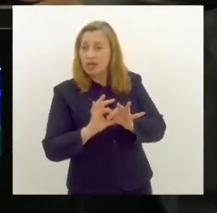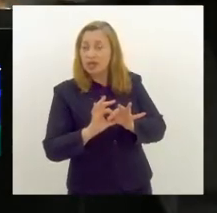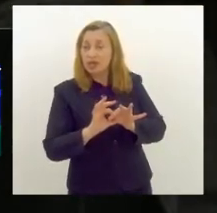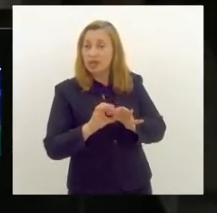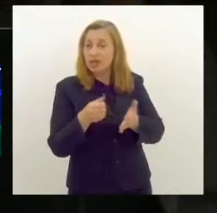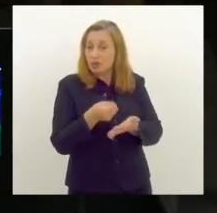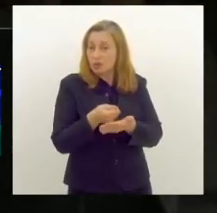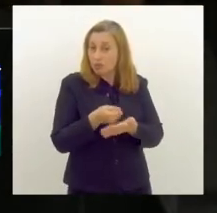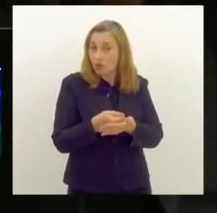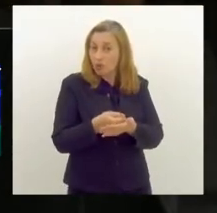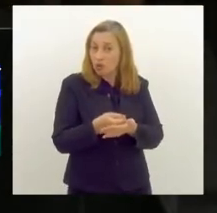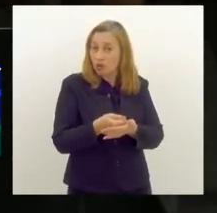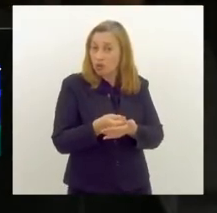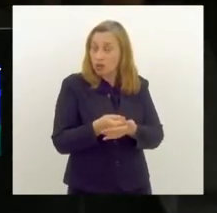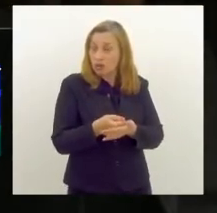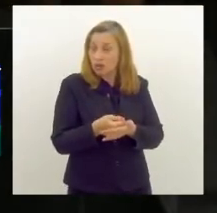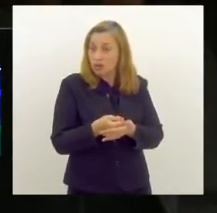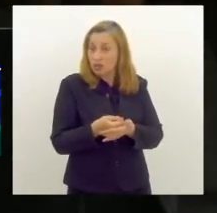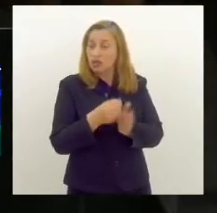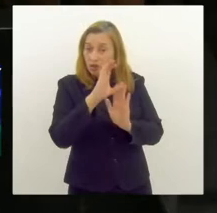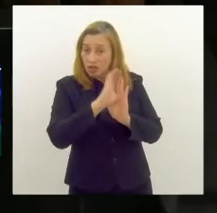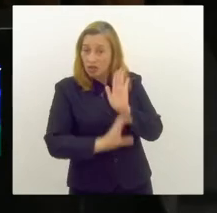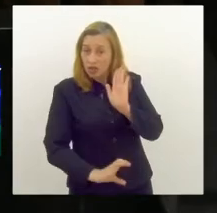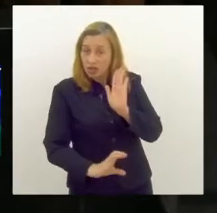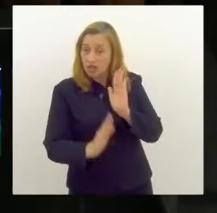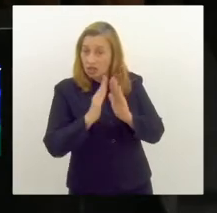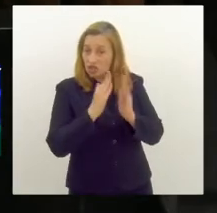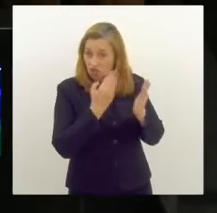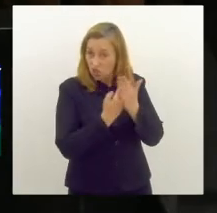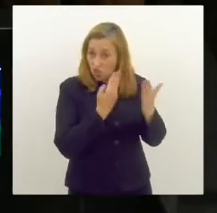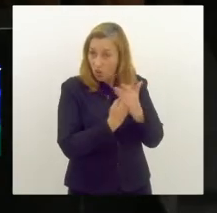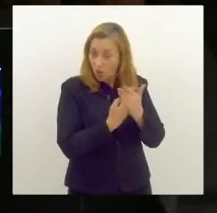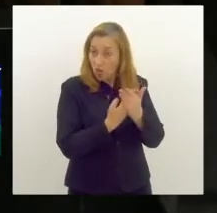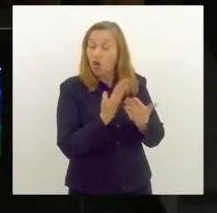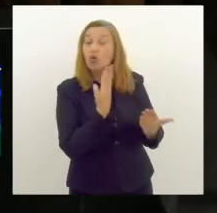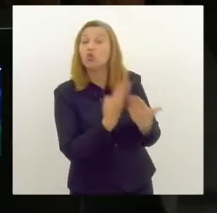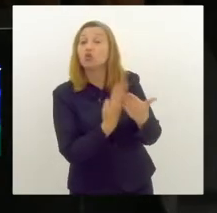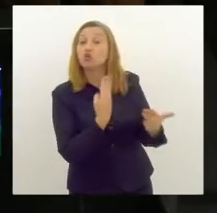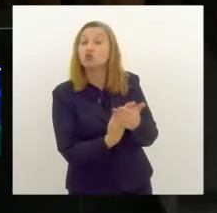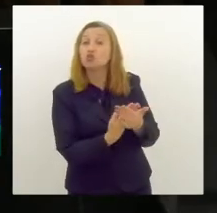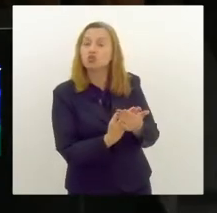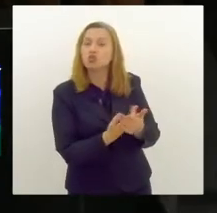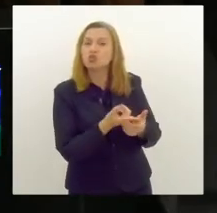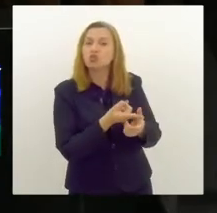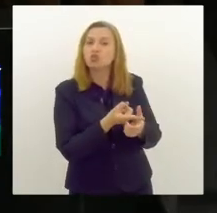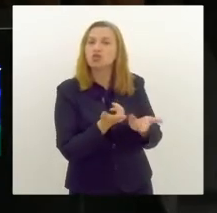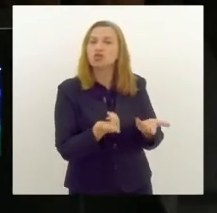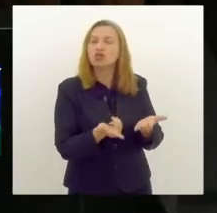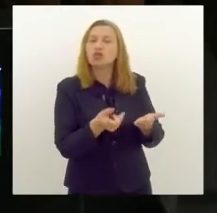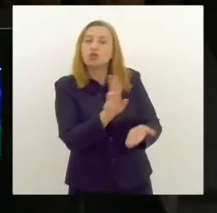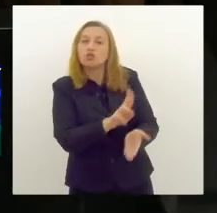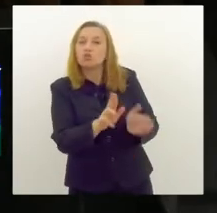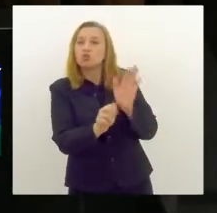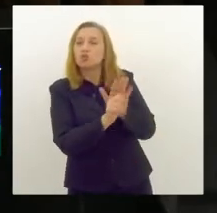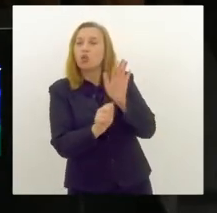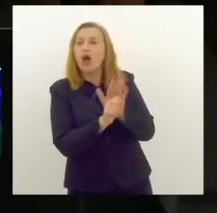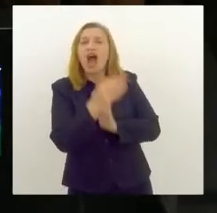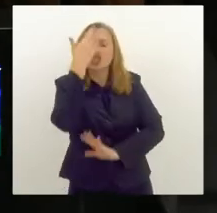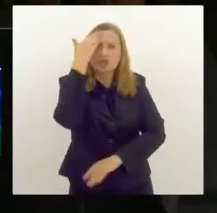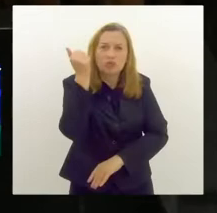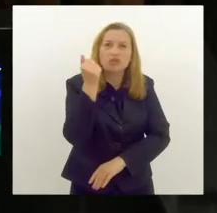impõe na grade curricular o estudo da dependência química, para as pessoas